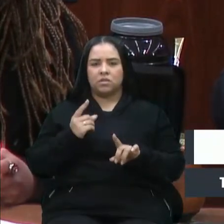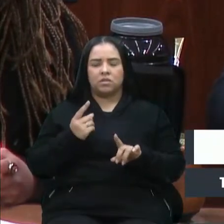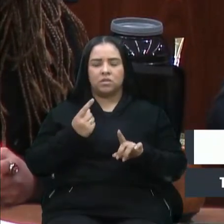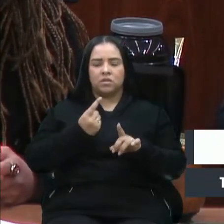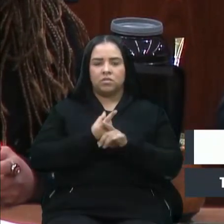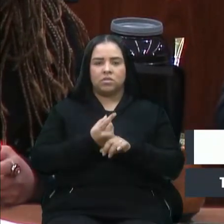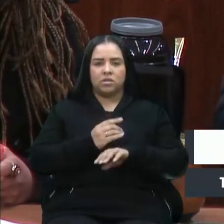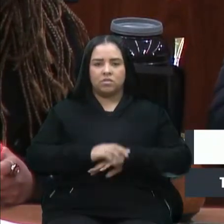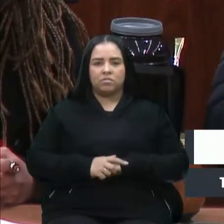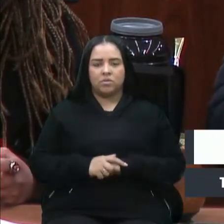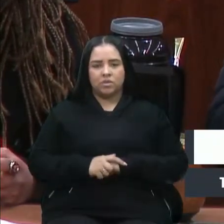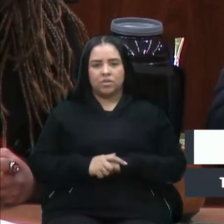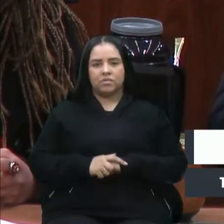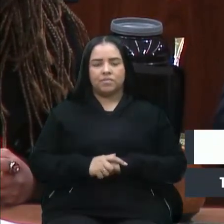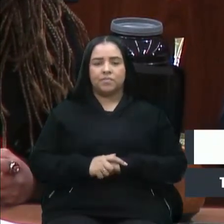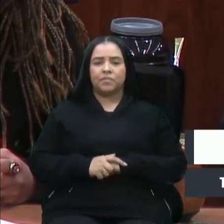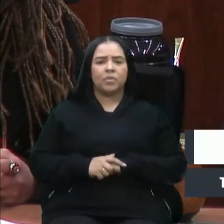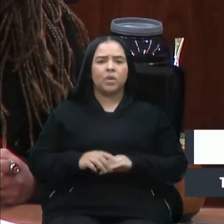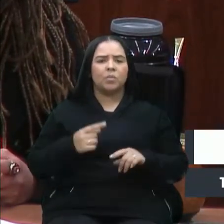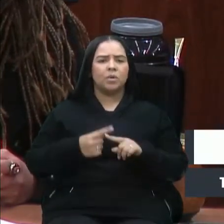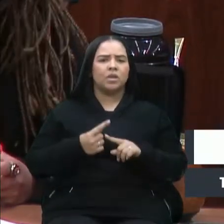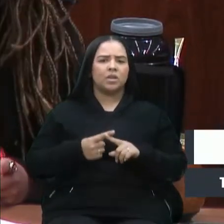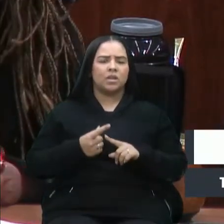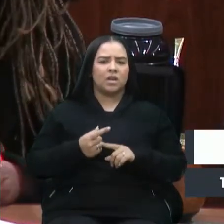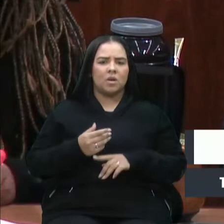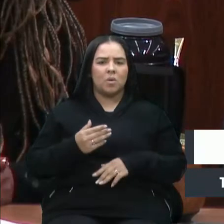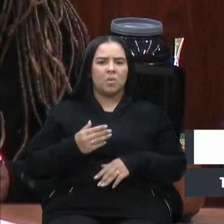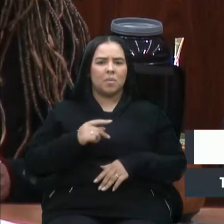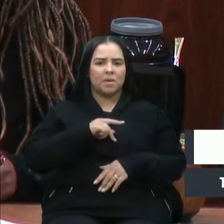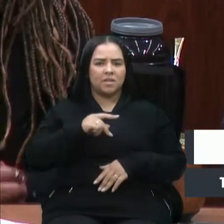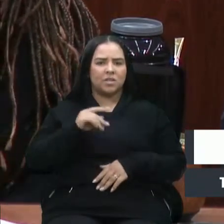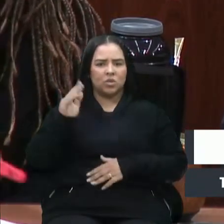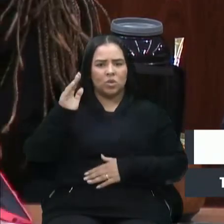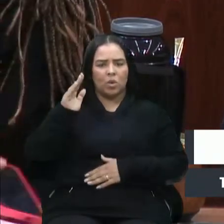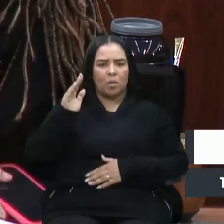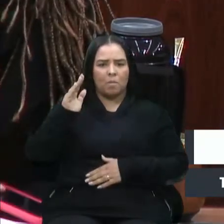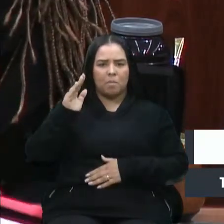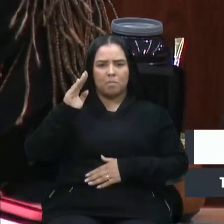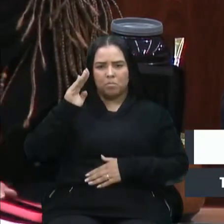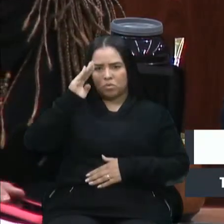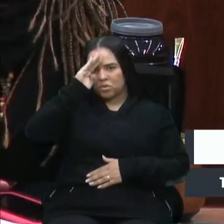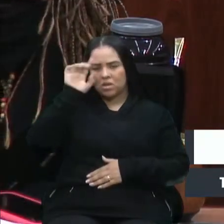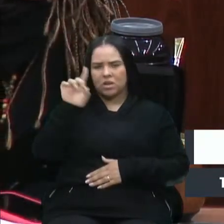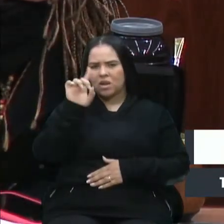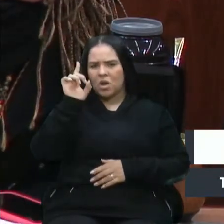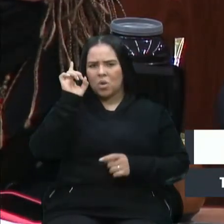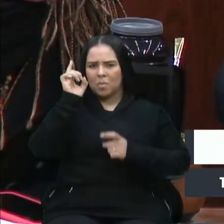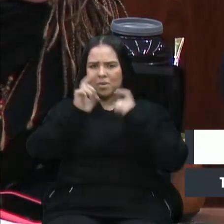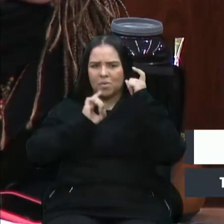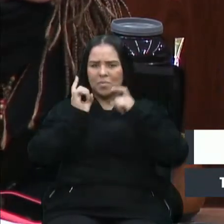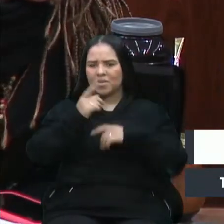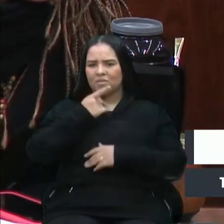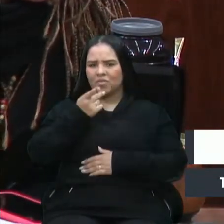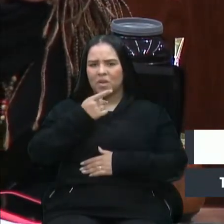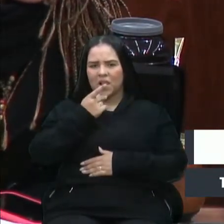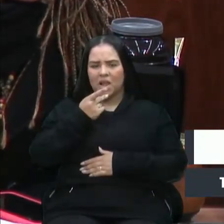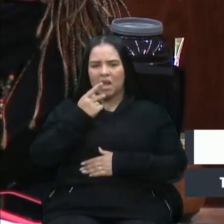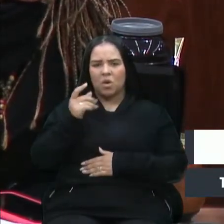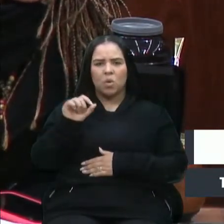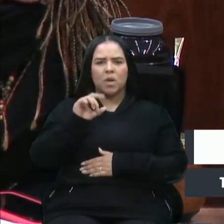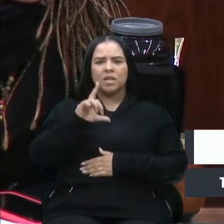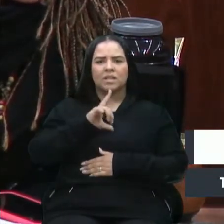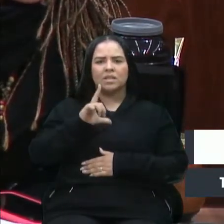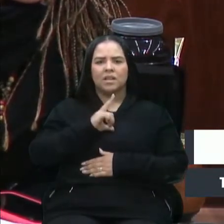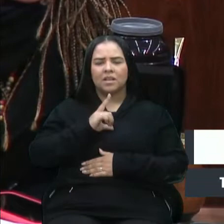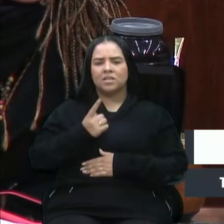o desafio aqui o presidente bolsonaro não tá preocupado em dizer qual vai ser o